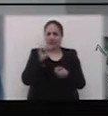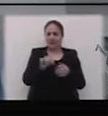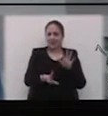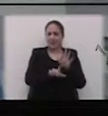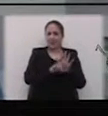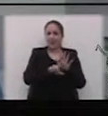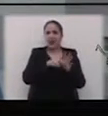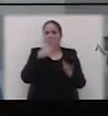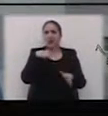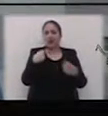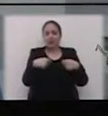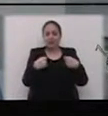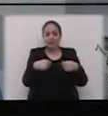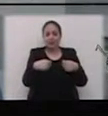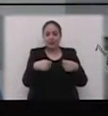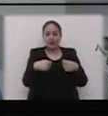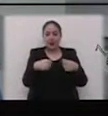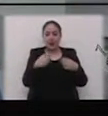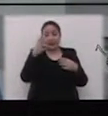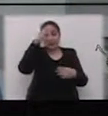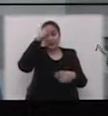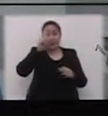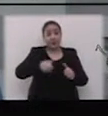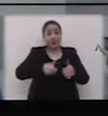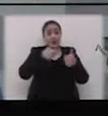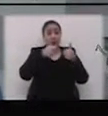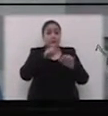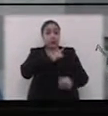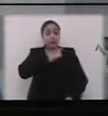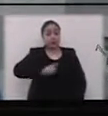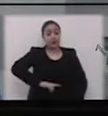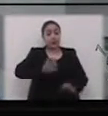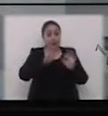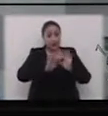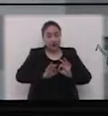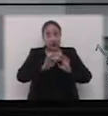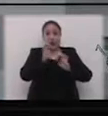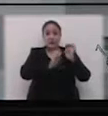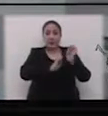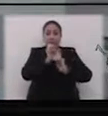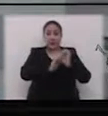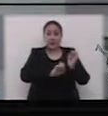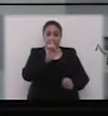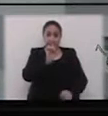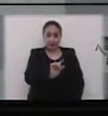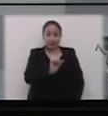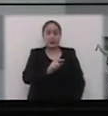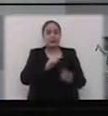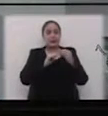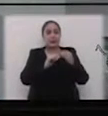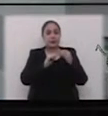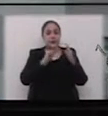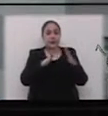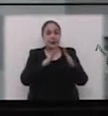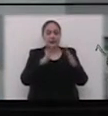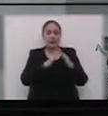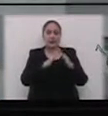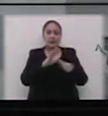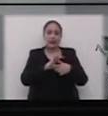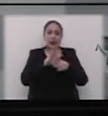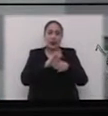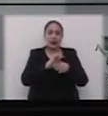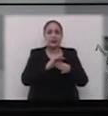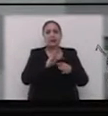Essa lei ela deveria ter sido melhor abordada pelo governo, ter preparado essas pequenas indústrias, principalmente os açougues